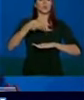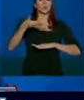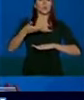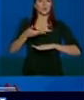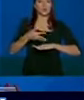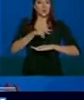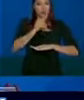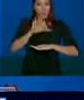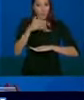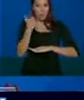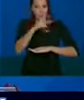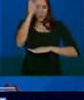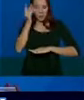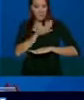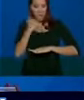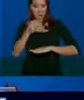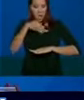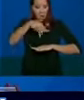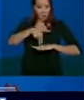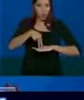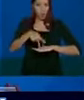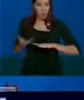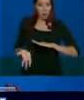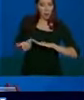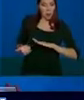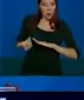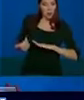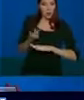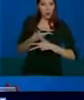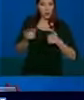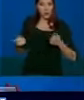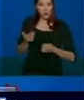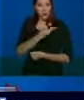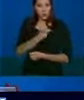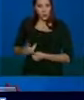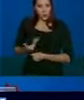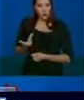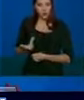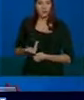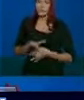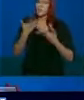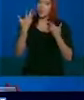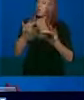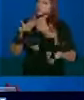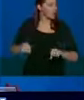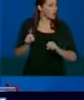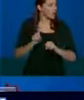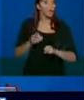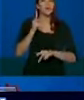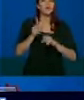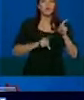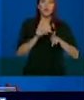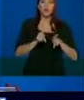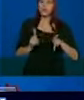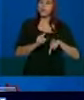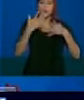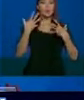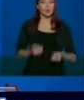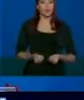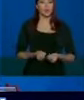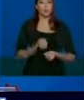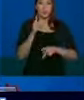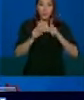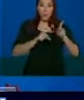Vamos subir em cadáveres para arrancar recursos do governo? Isso é inaceitável. A população não vai aceitar.